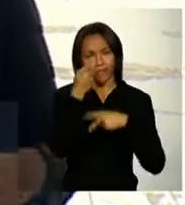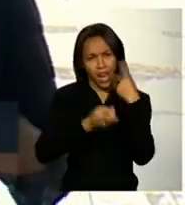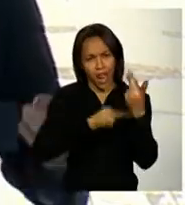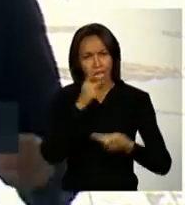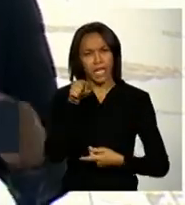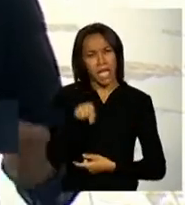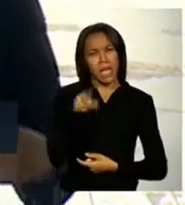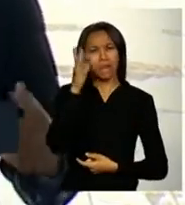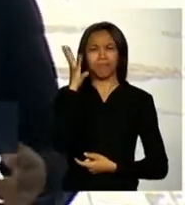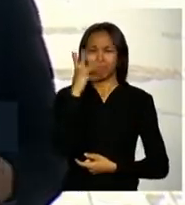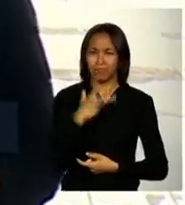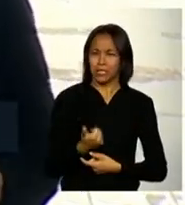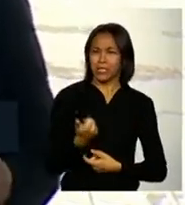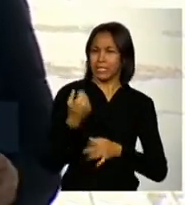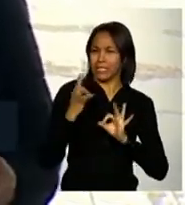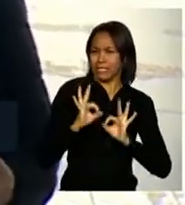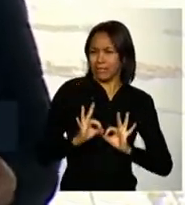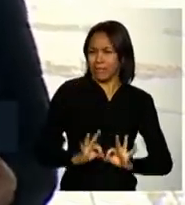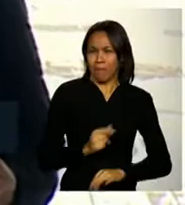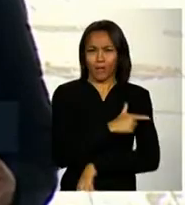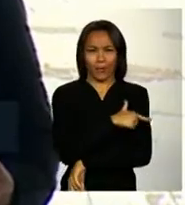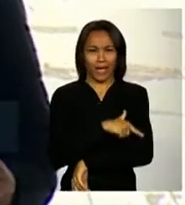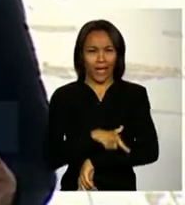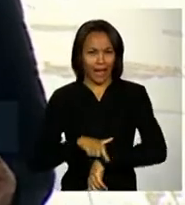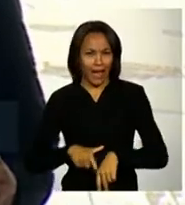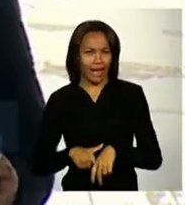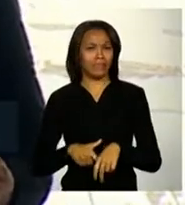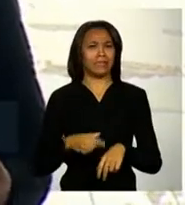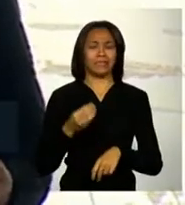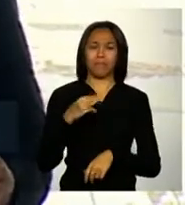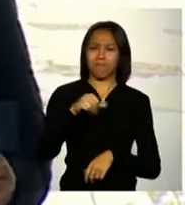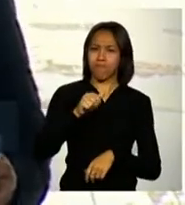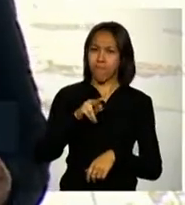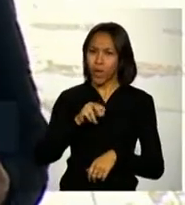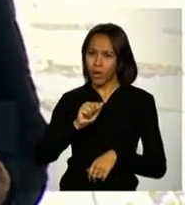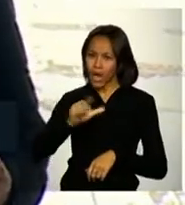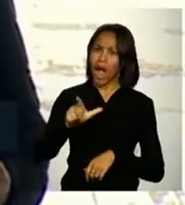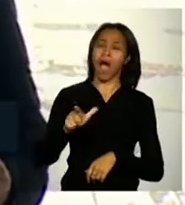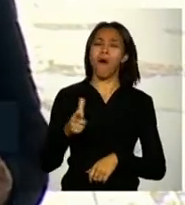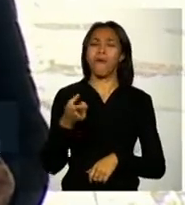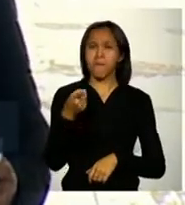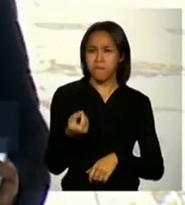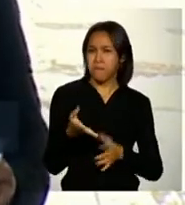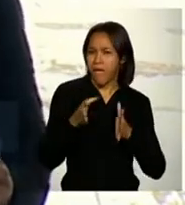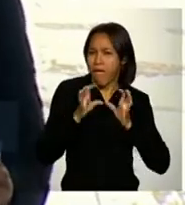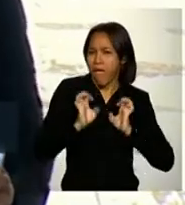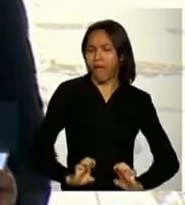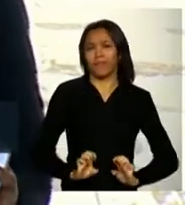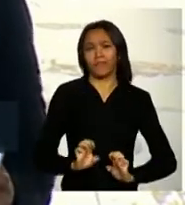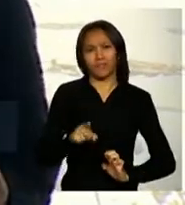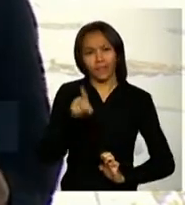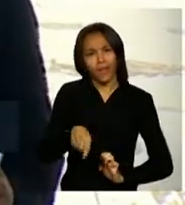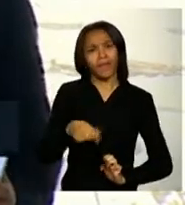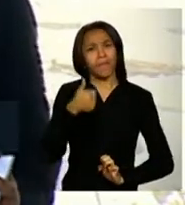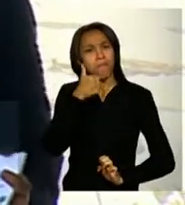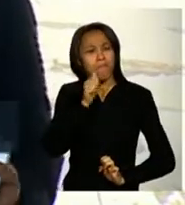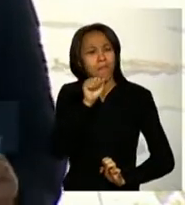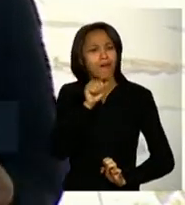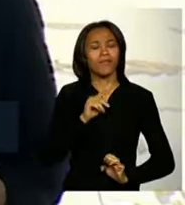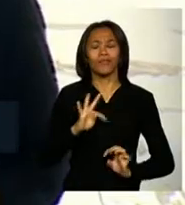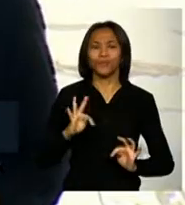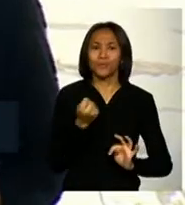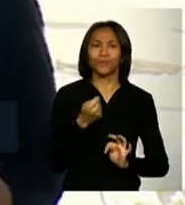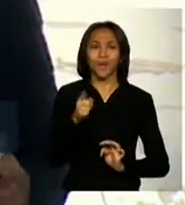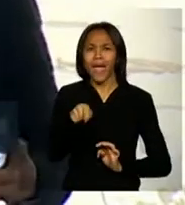toda delicadeza da Alma feminina mas também as resistências Morais e de caráter da mulher brasileira da nossa mãe das nossas irmãs